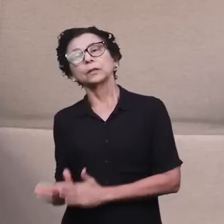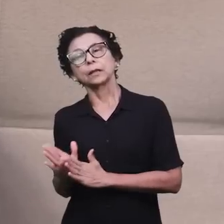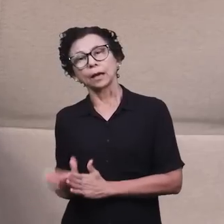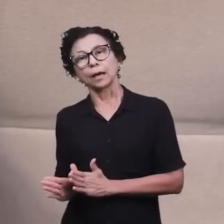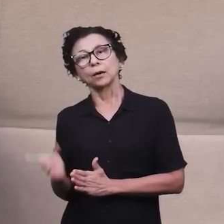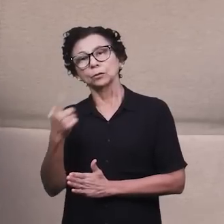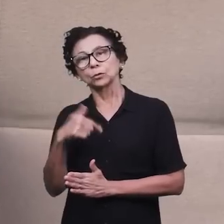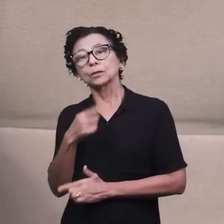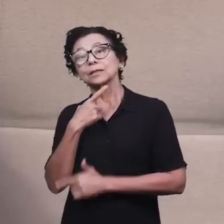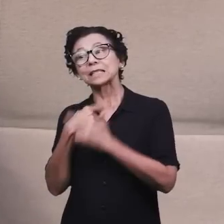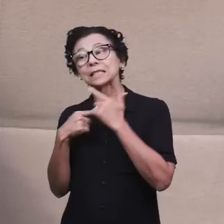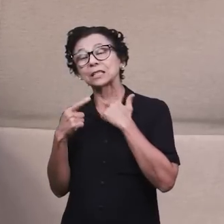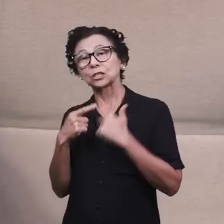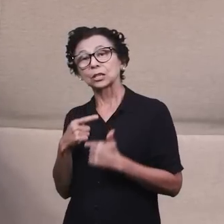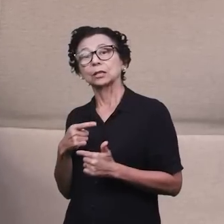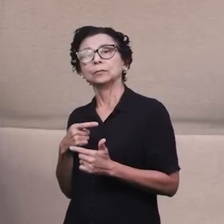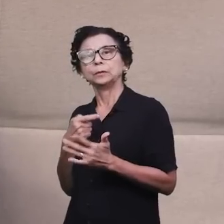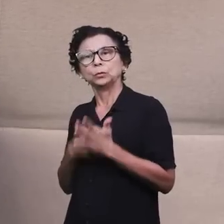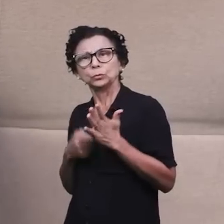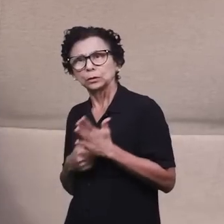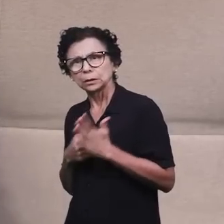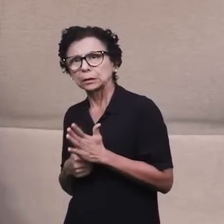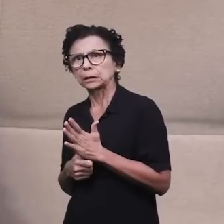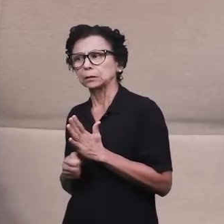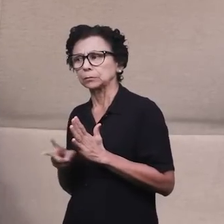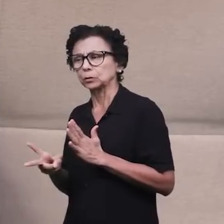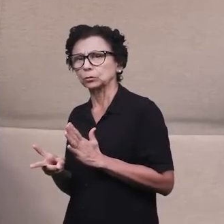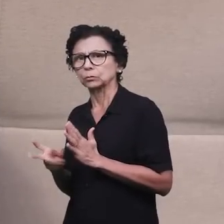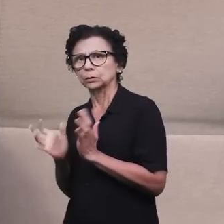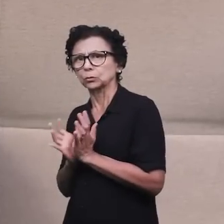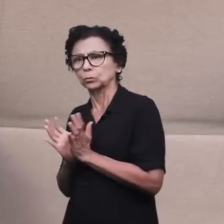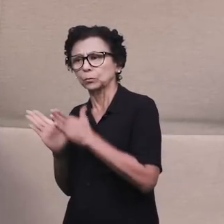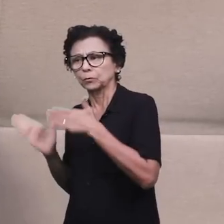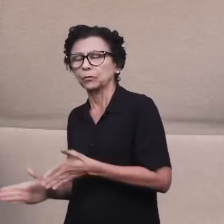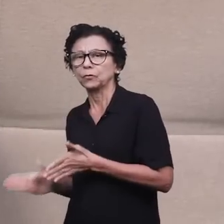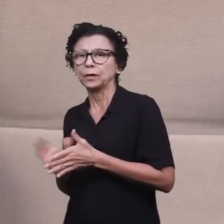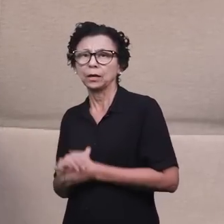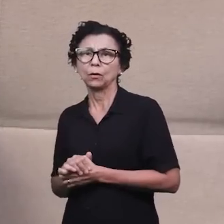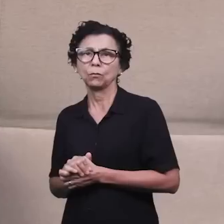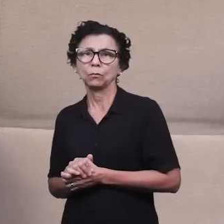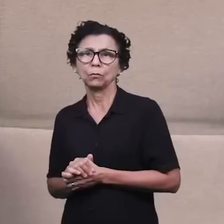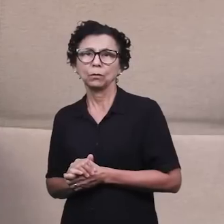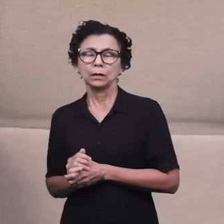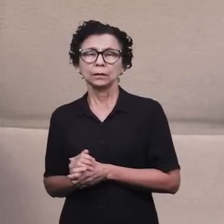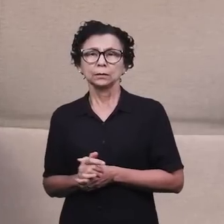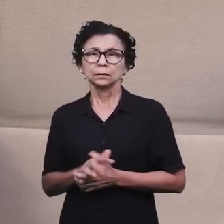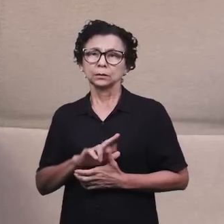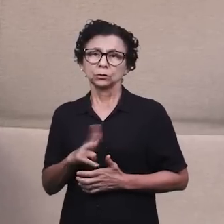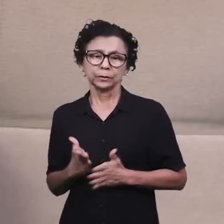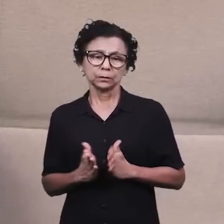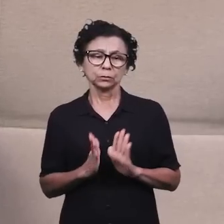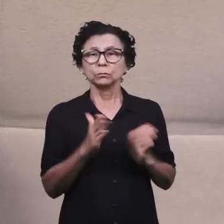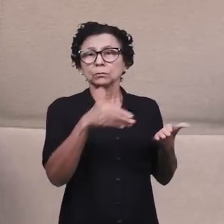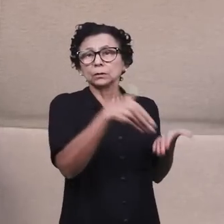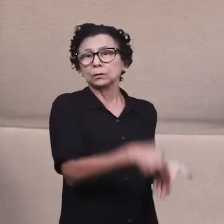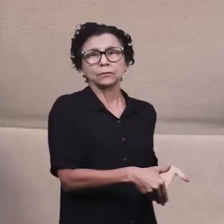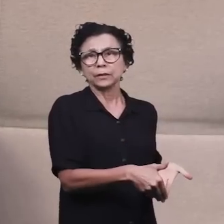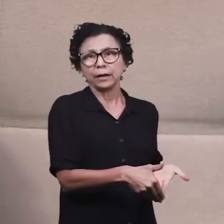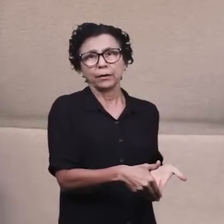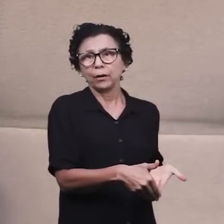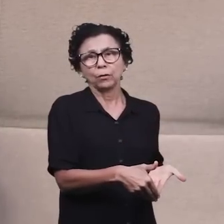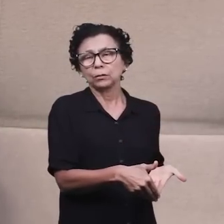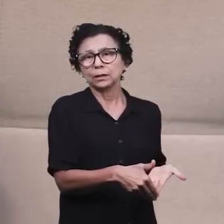se defina. Então é nesse sentido que nós aqui vamos buscar entender o que é a igreja fiel, que é